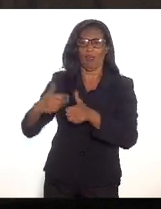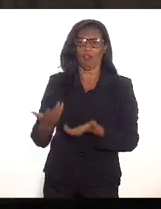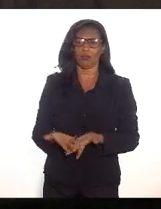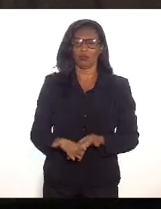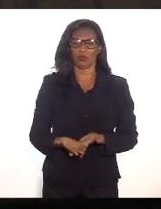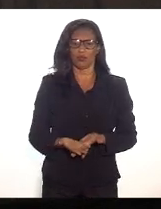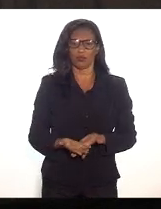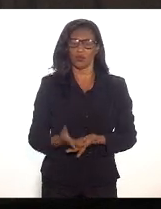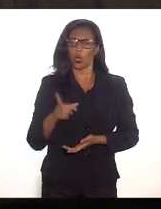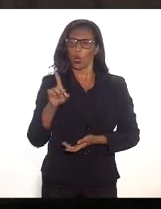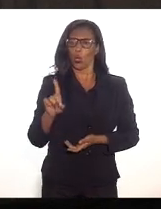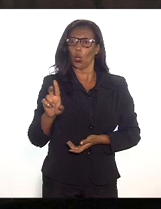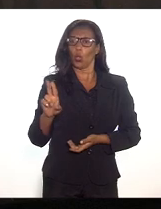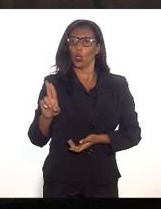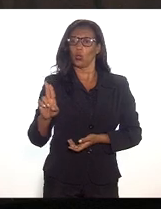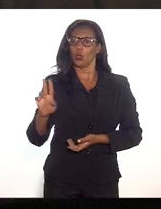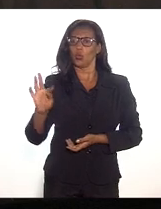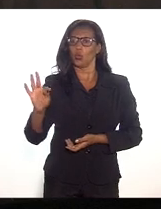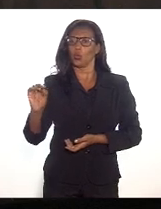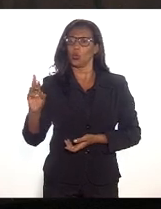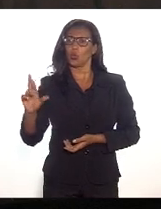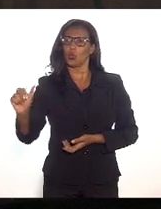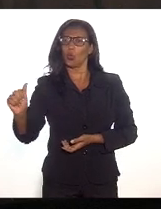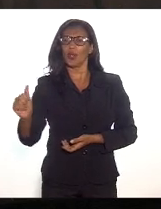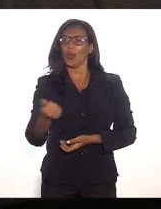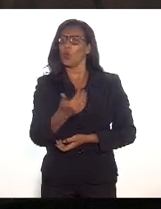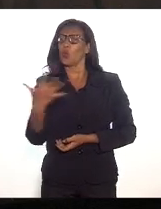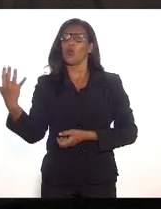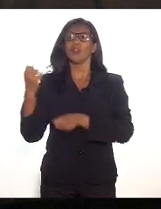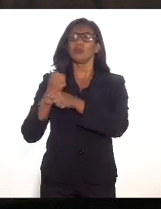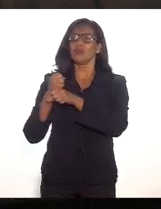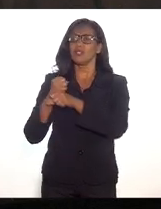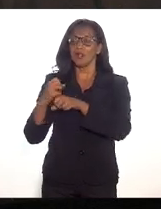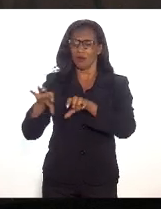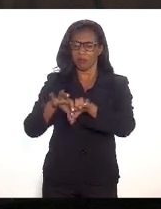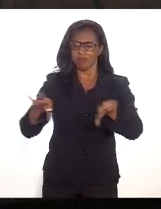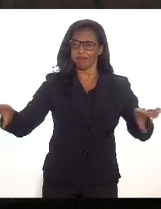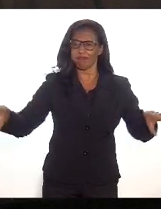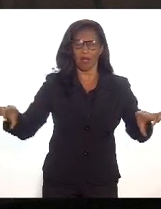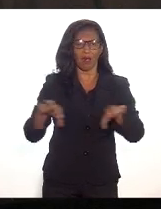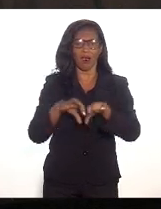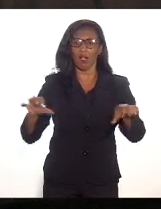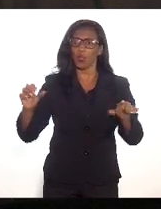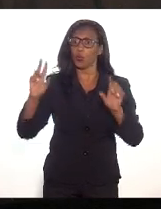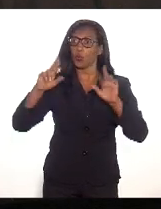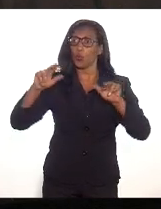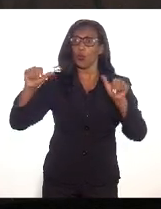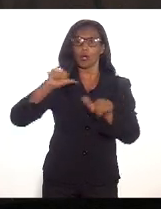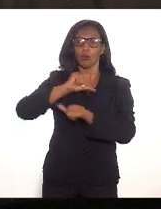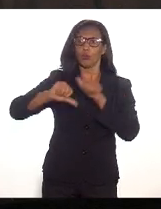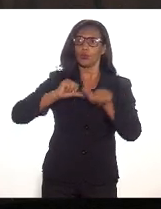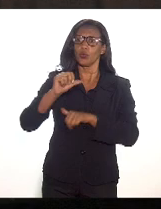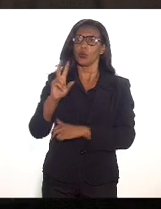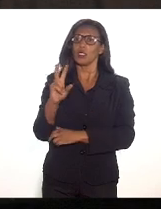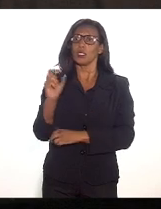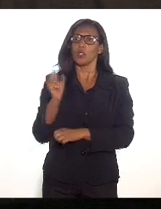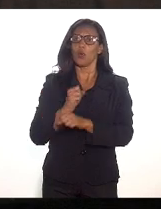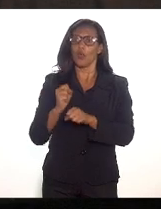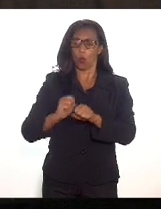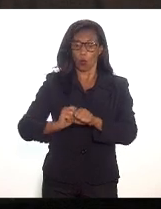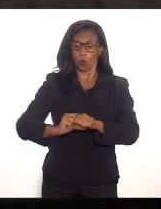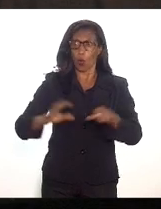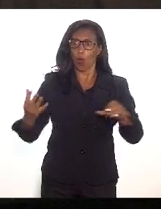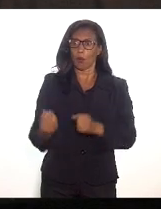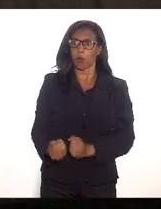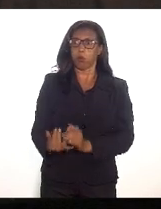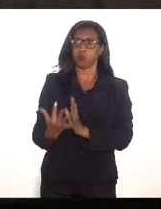A adutora que atende lá na Zona Oeste, há quantos anos nós vamos debatendo sobre isso, que até hoje nunca foi mudada. Muitas delas, quando rompem,